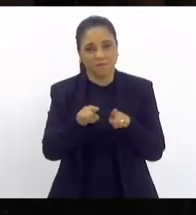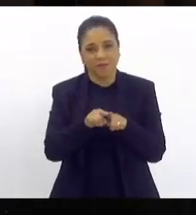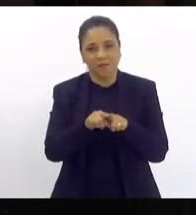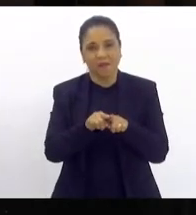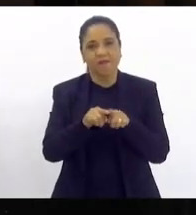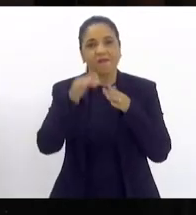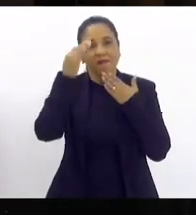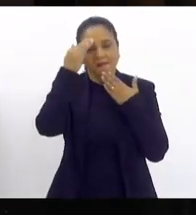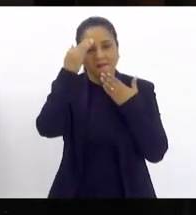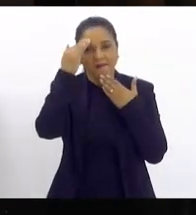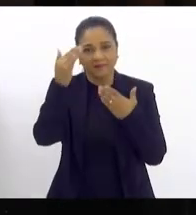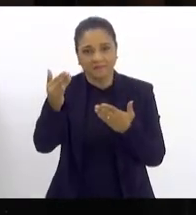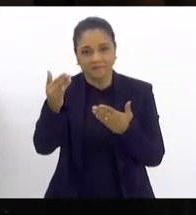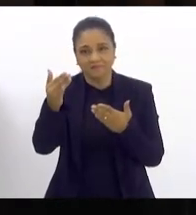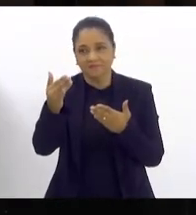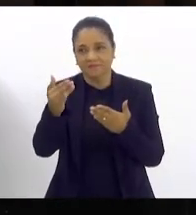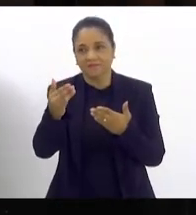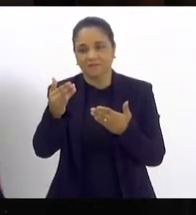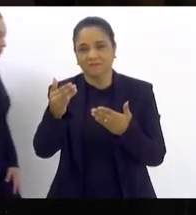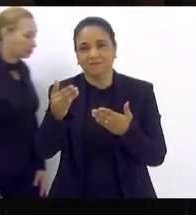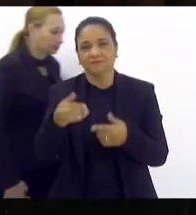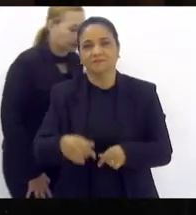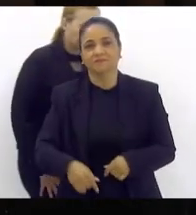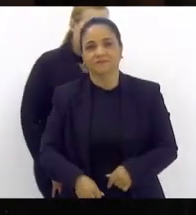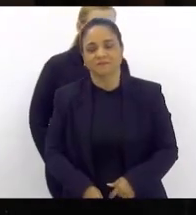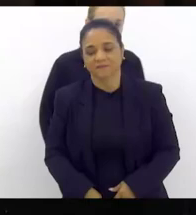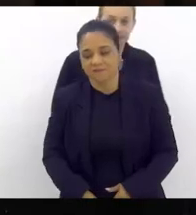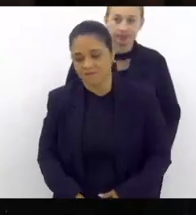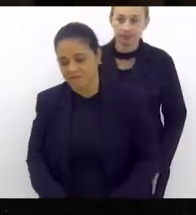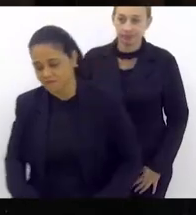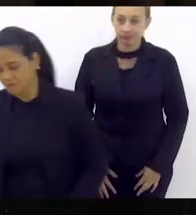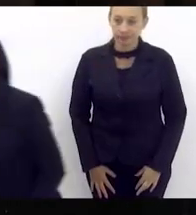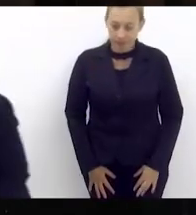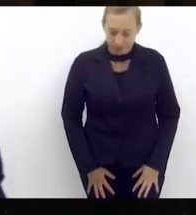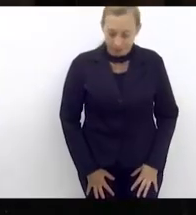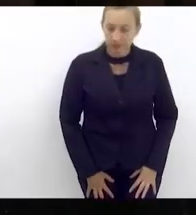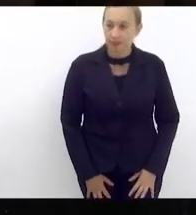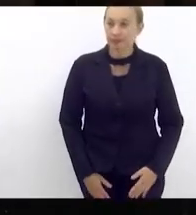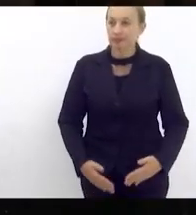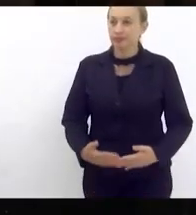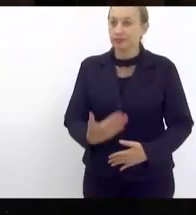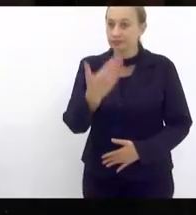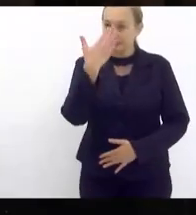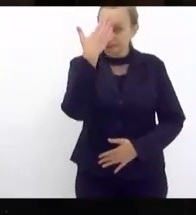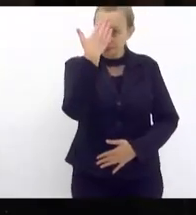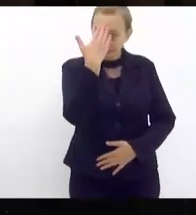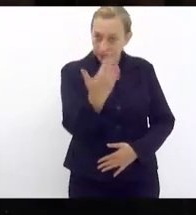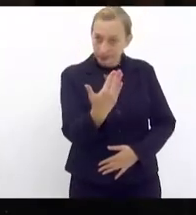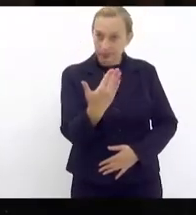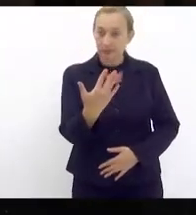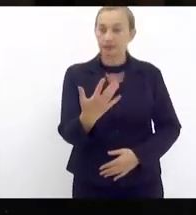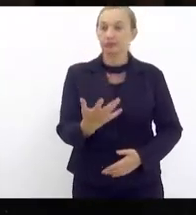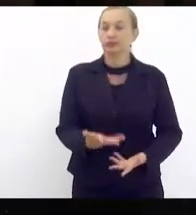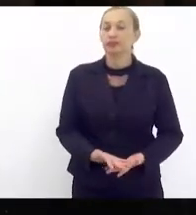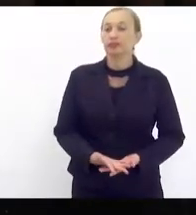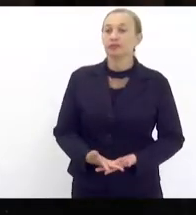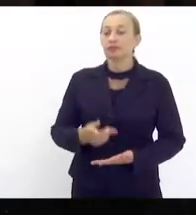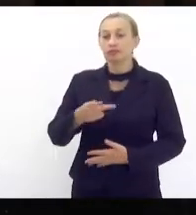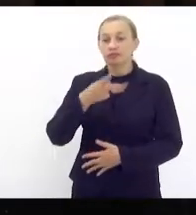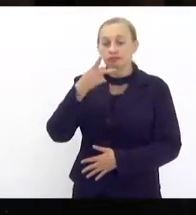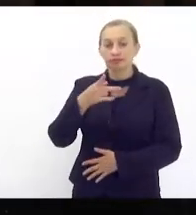agradeci a forma respeitosa que o deputado Fred Pacheco encaminhou a sua posição